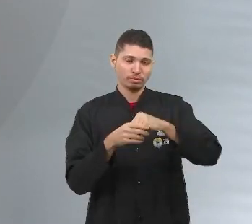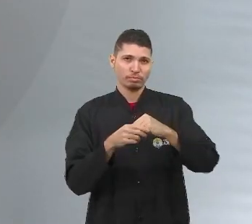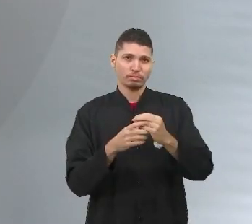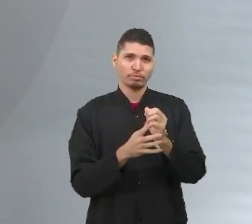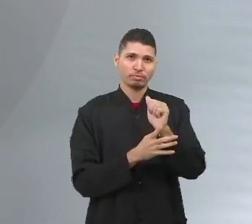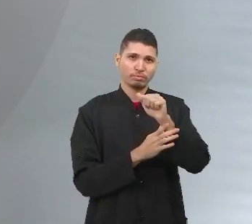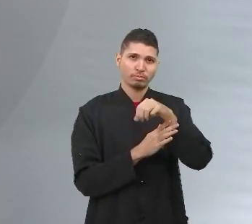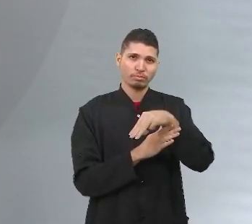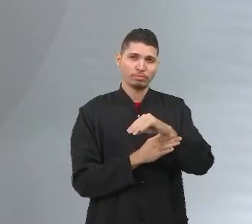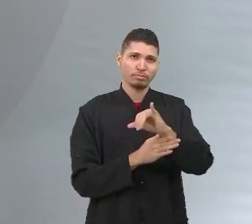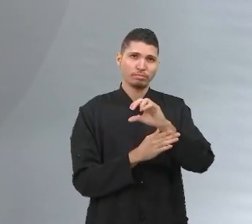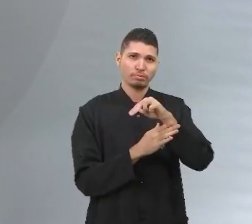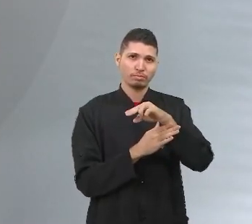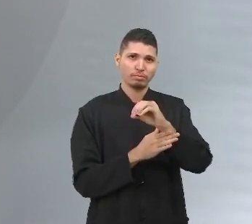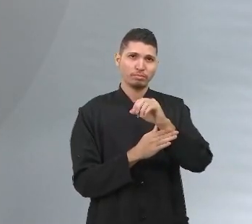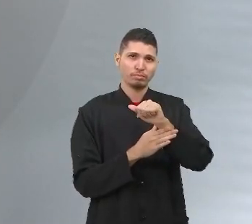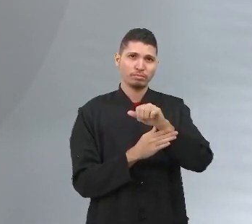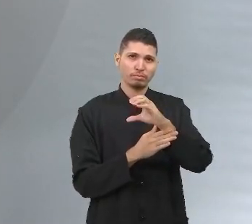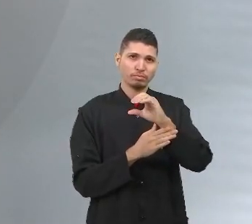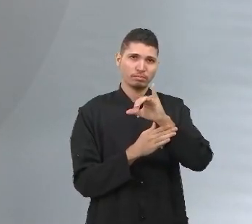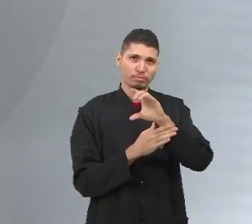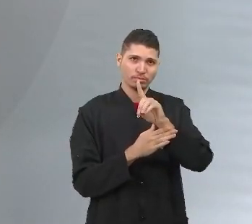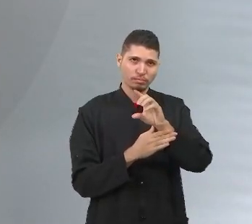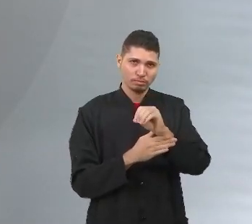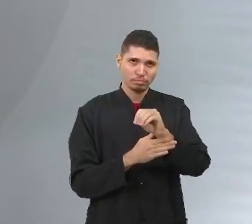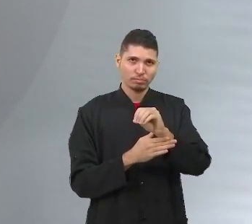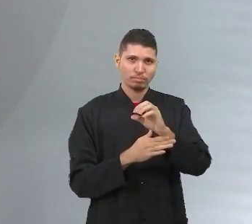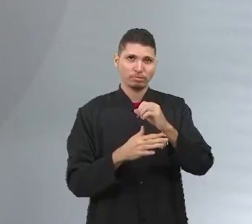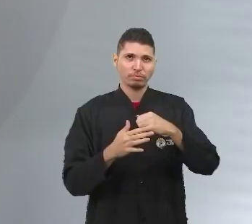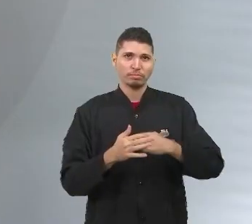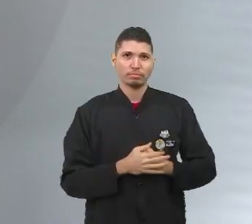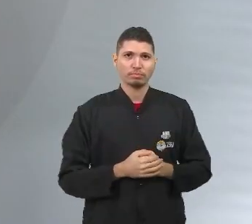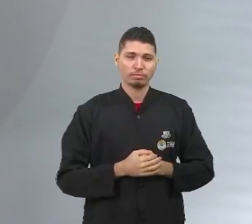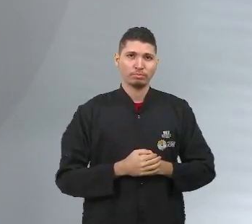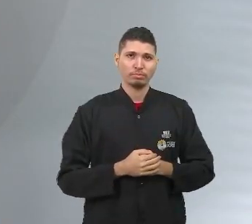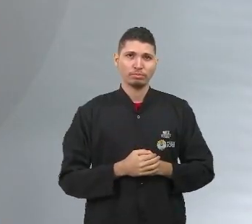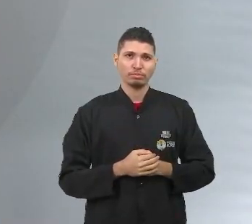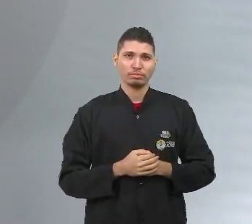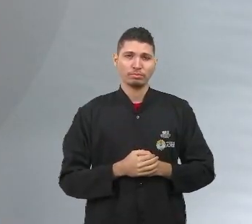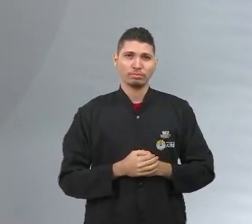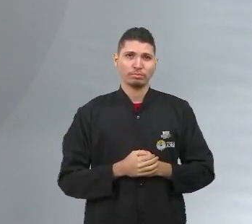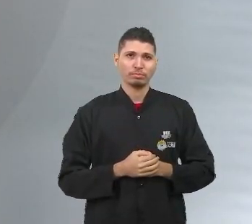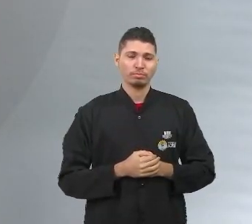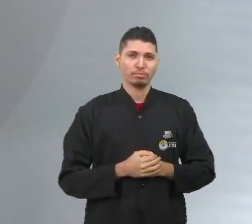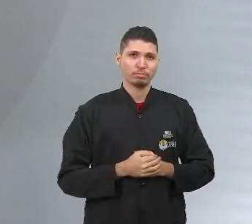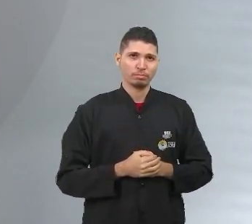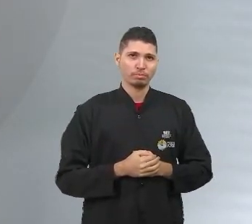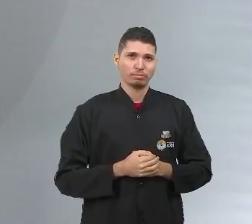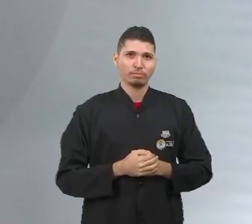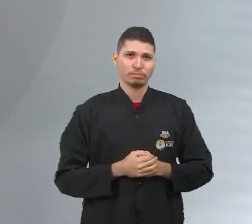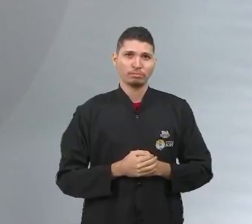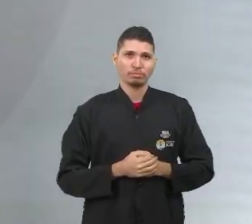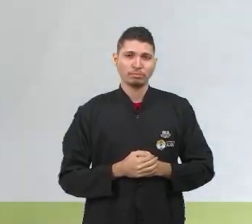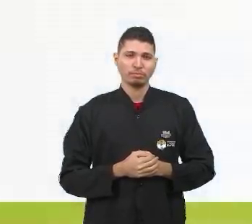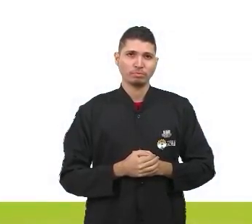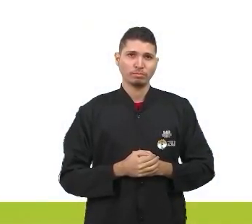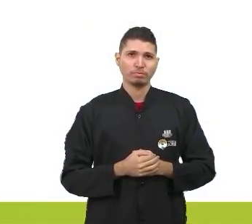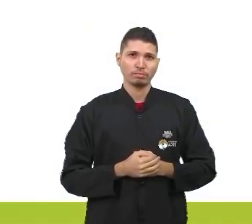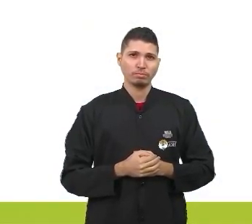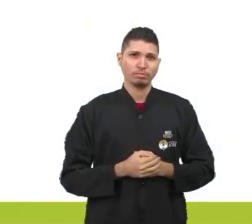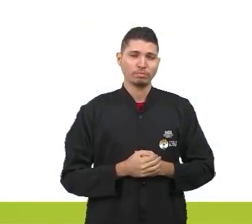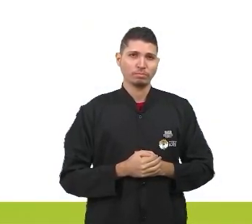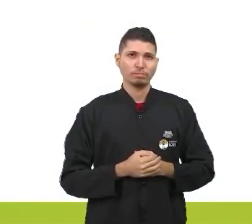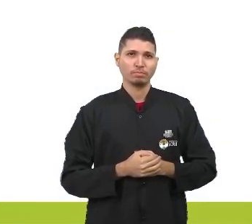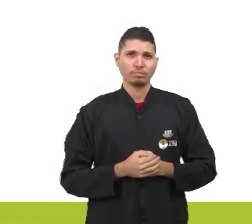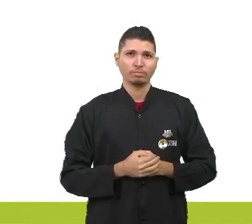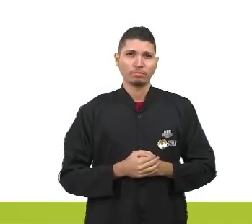para acontecer a tradução e consequente formação de proteínas. Ok? Mas eu vou falar um pouquinho mais disso